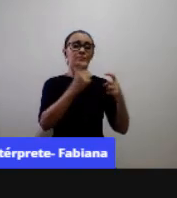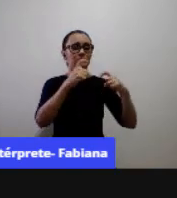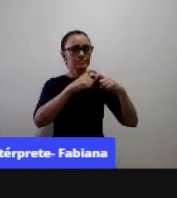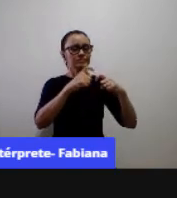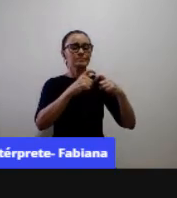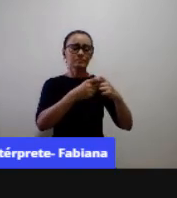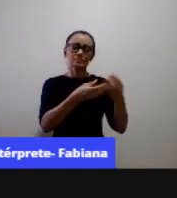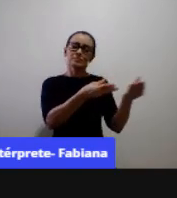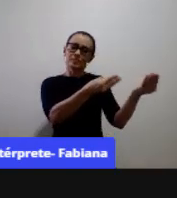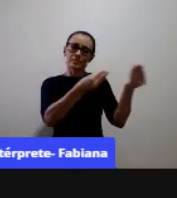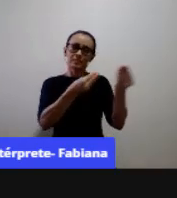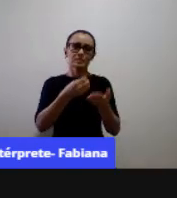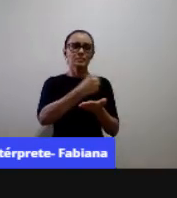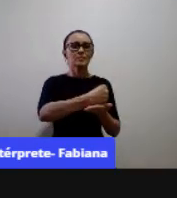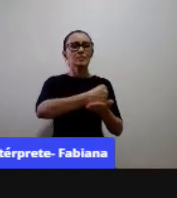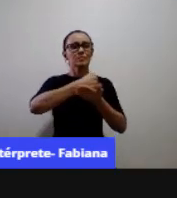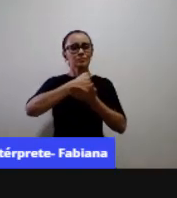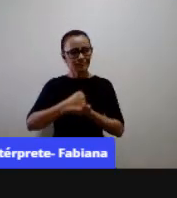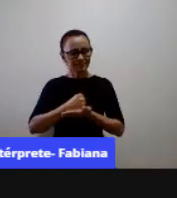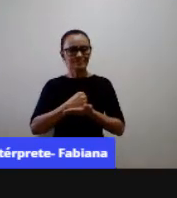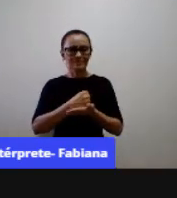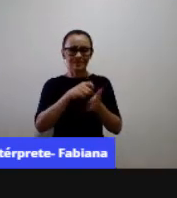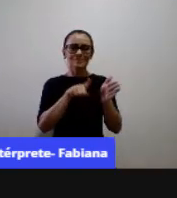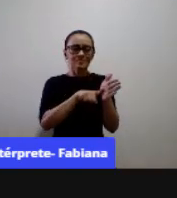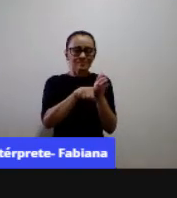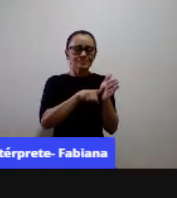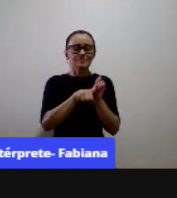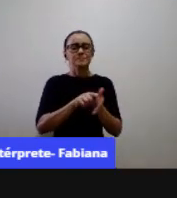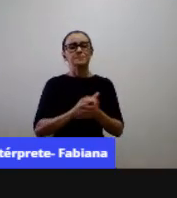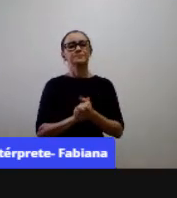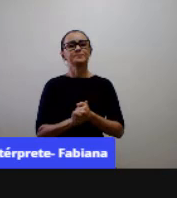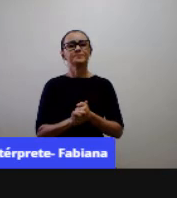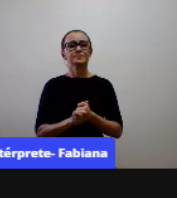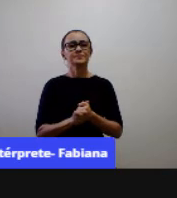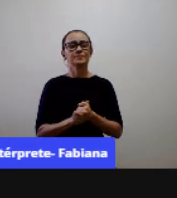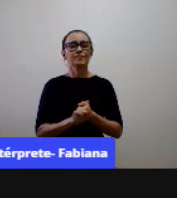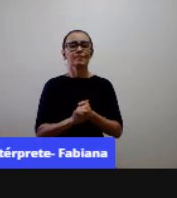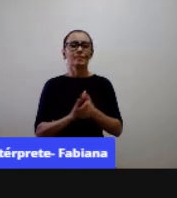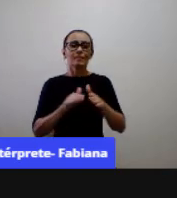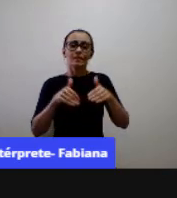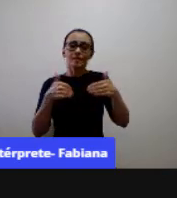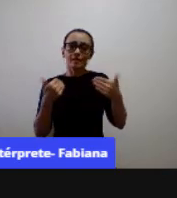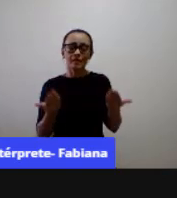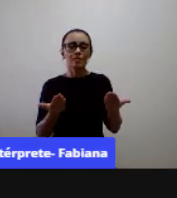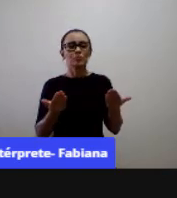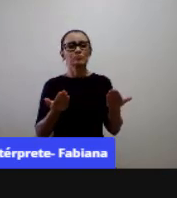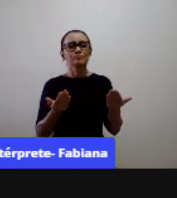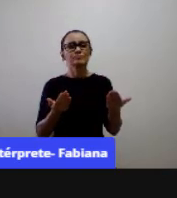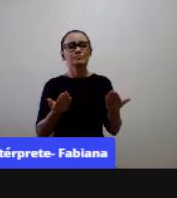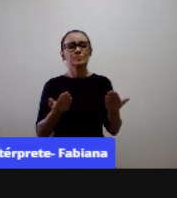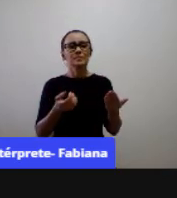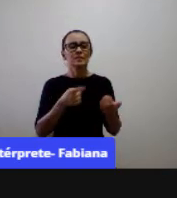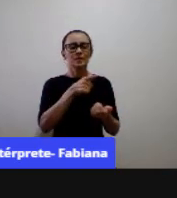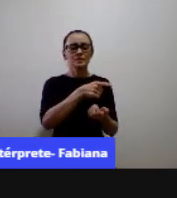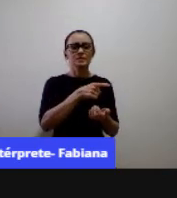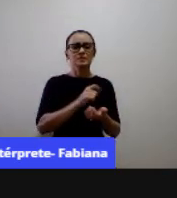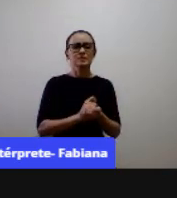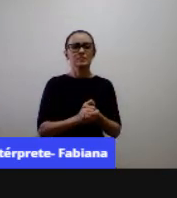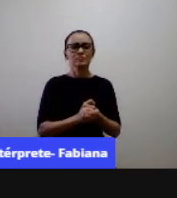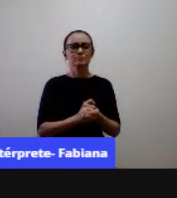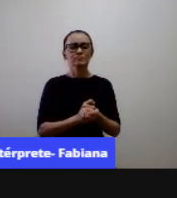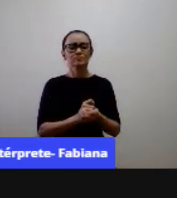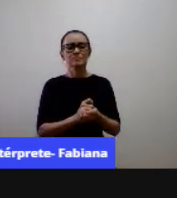aluno, né. Então, Sandra, cabe salientar que essa reunião inicial, né,